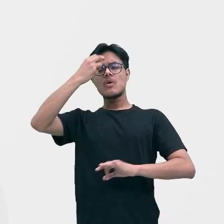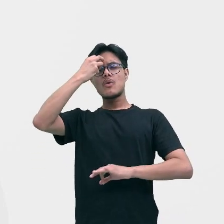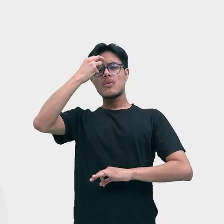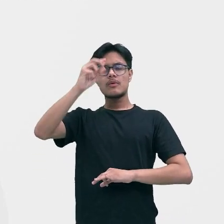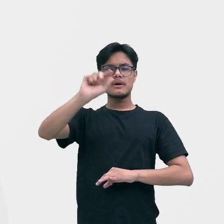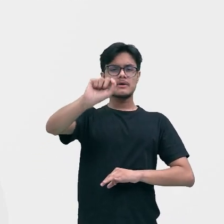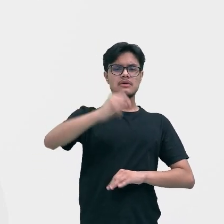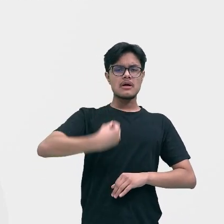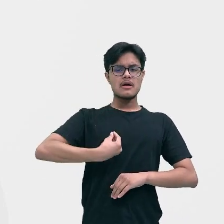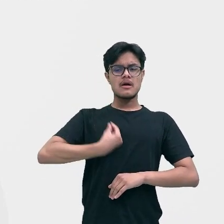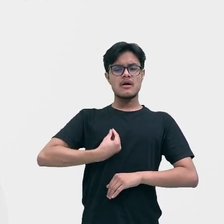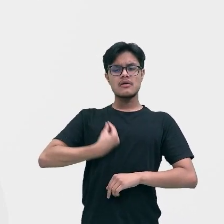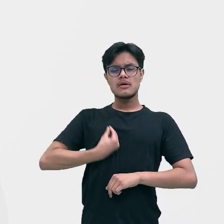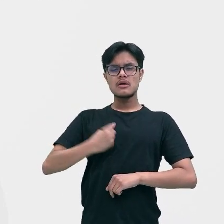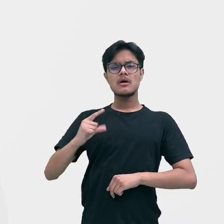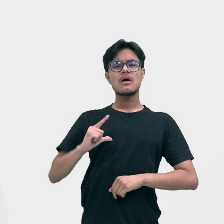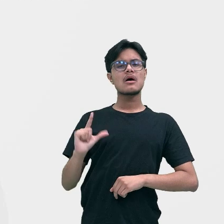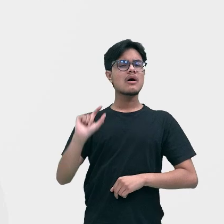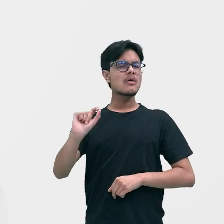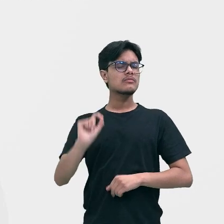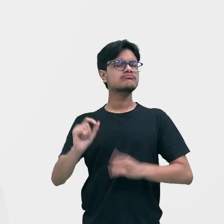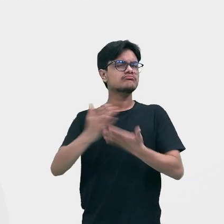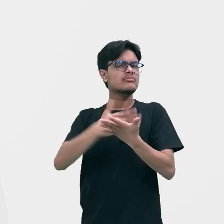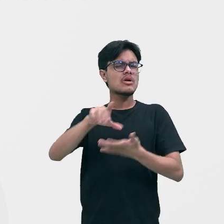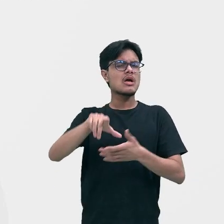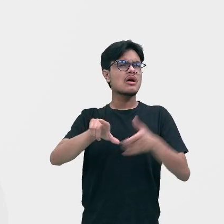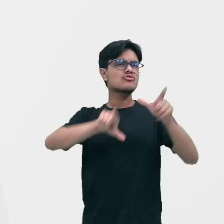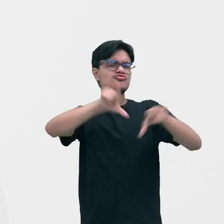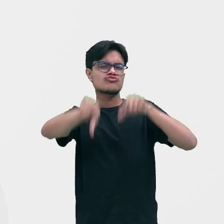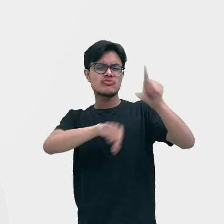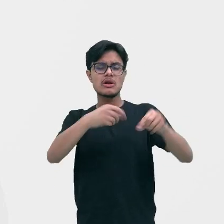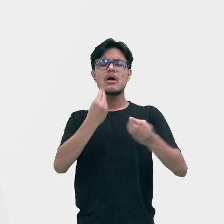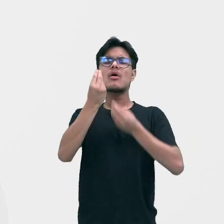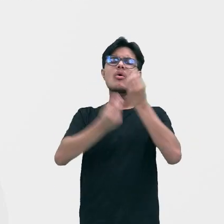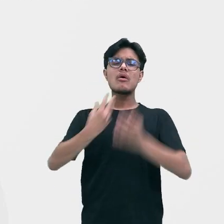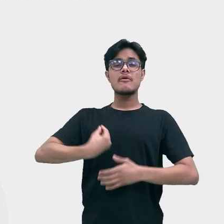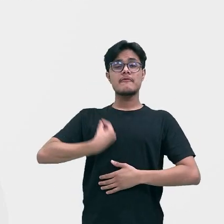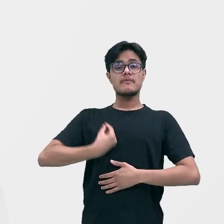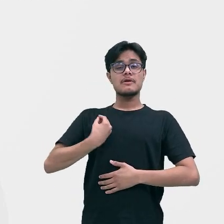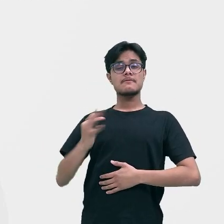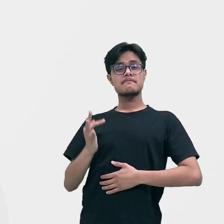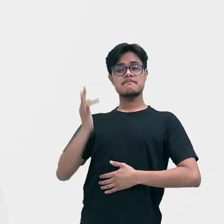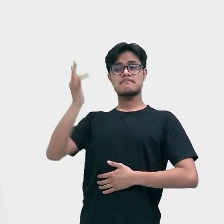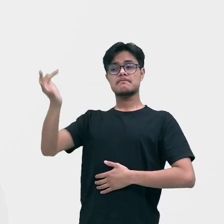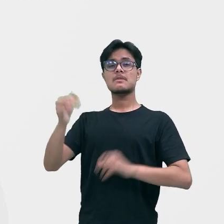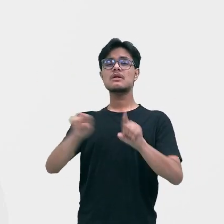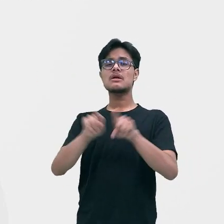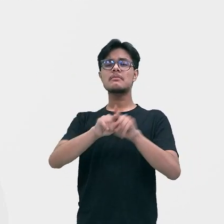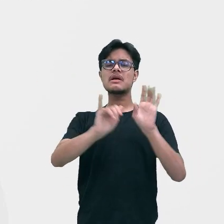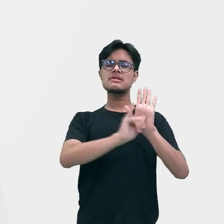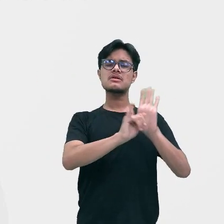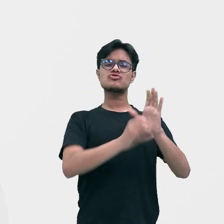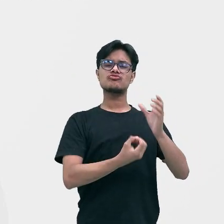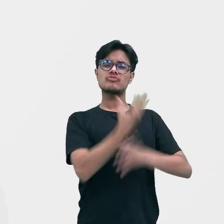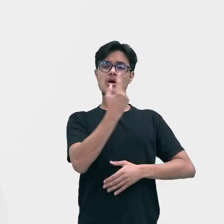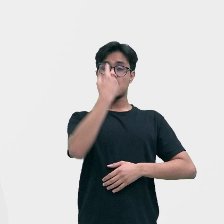qual vivem para ir definindo certos estilos de vida e traços de identidade, muitos deles relacionados com o